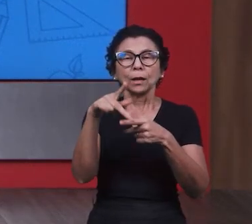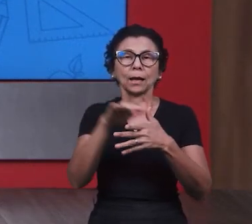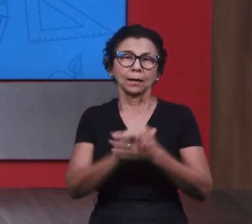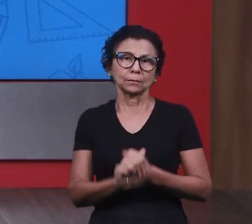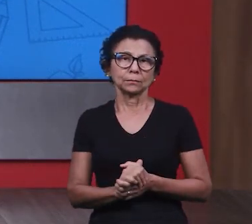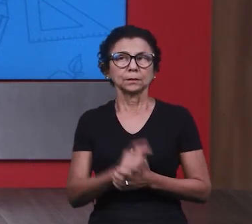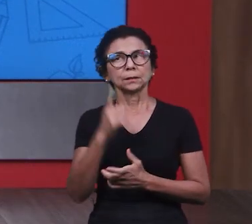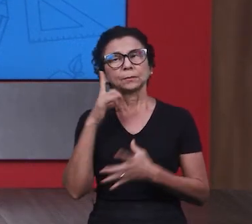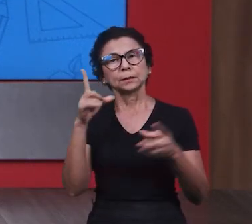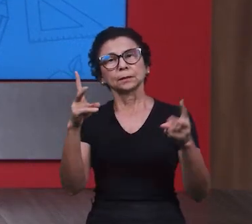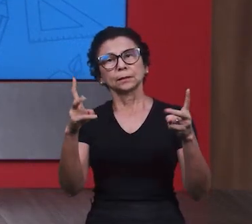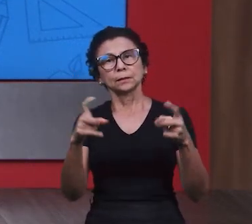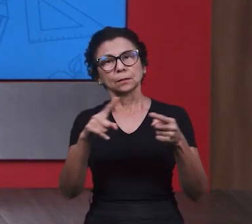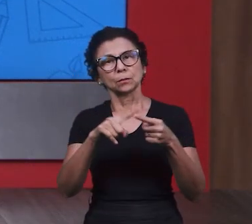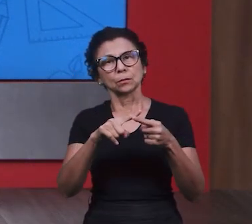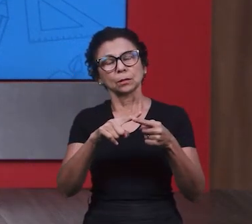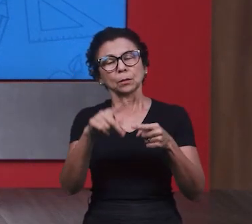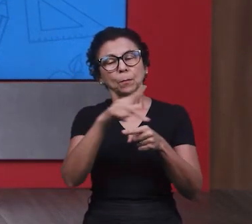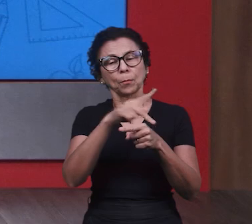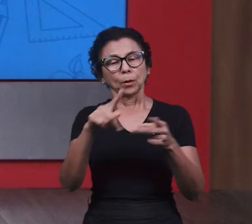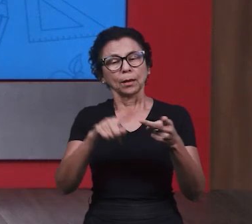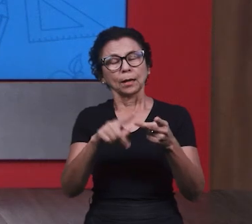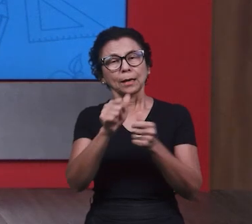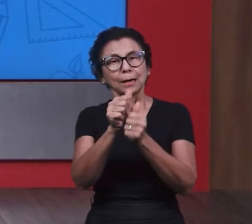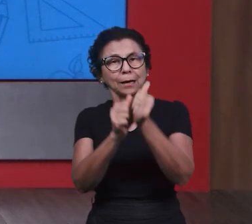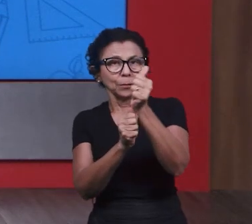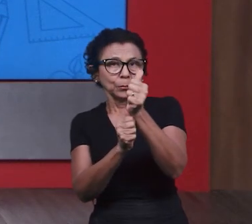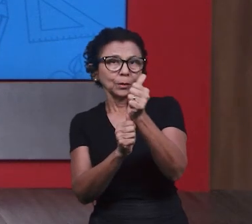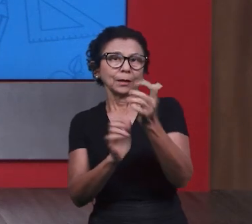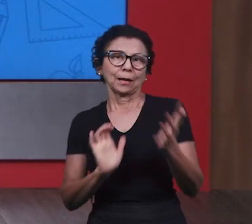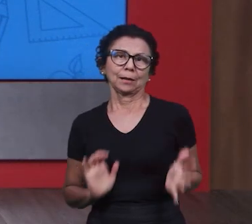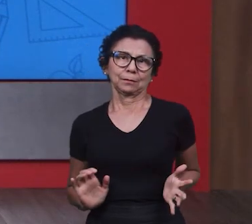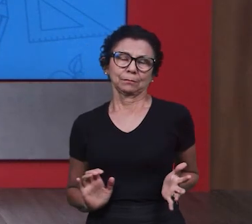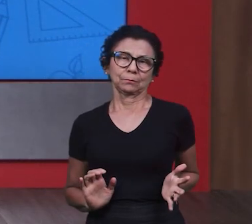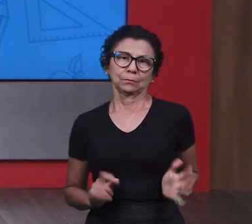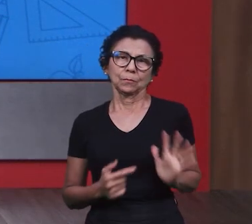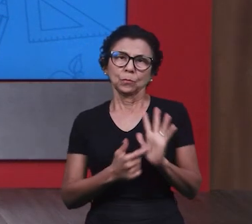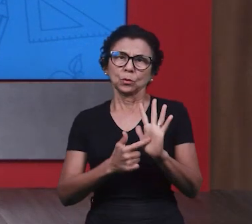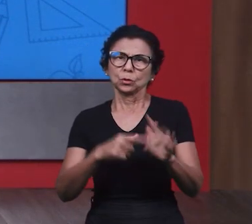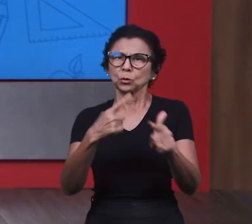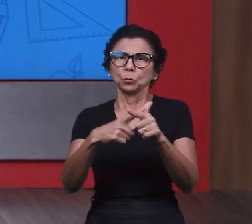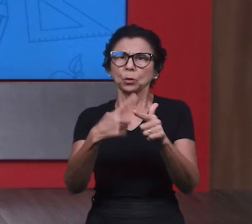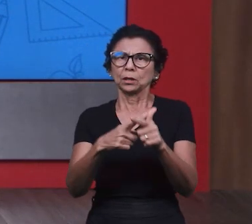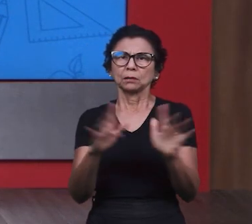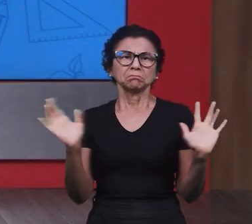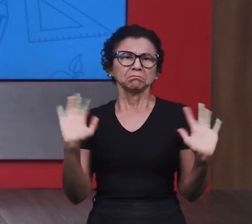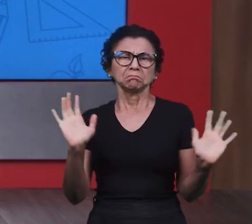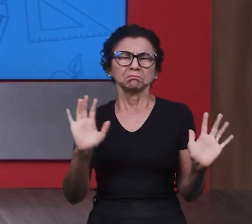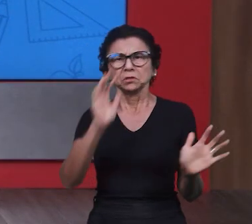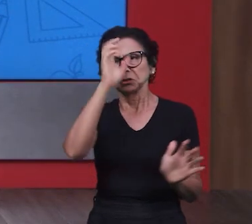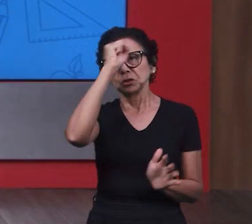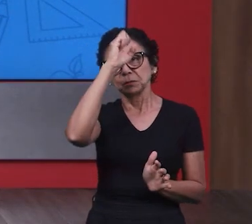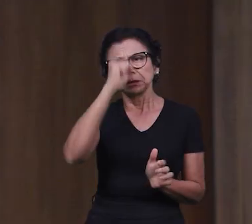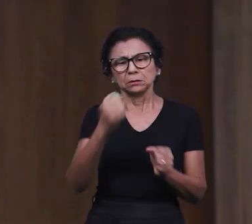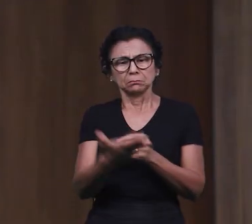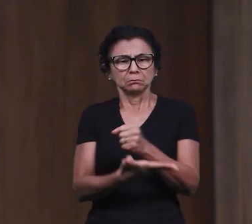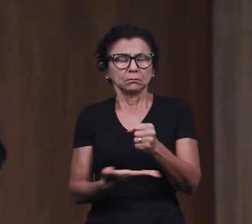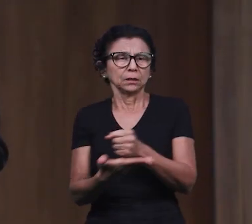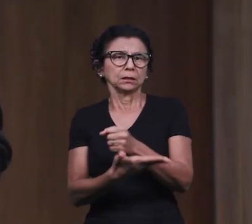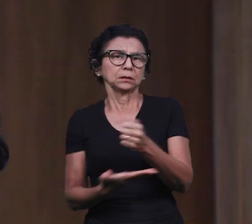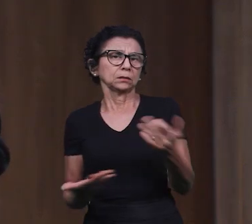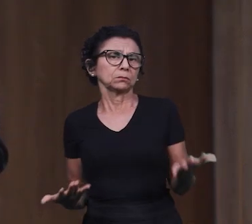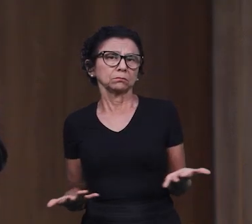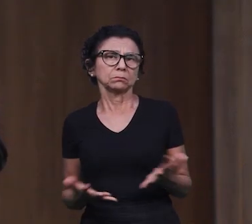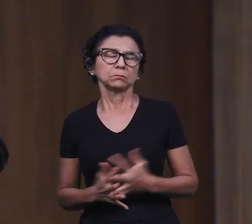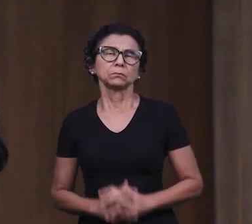e quem é apolar. Nós não estamos mostrando por que é. Então, nós estamos aprendendo somente o básico.